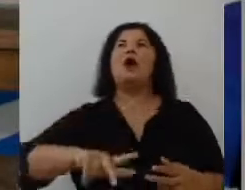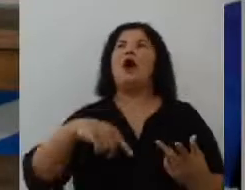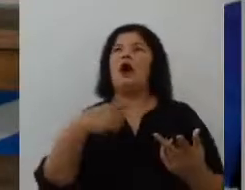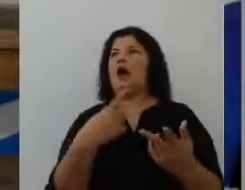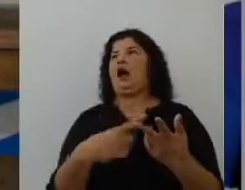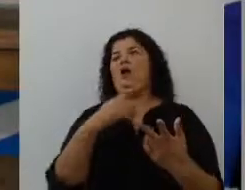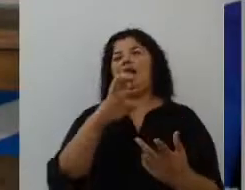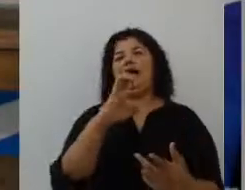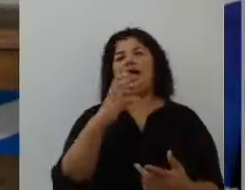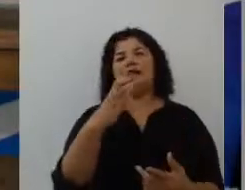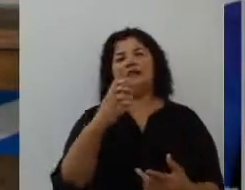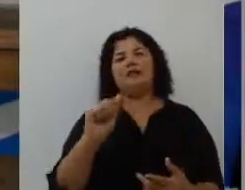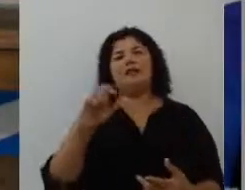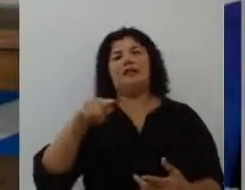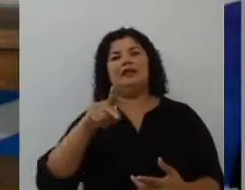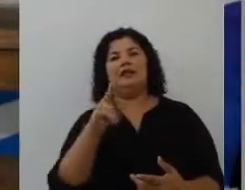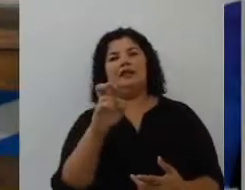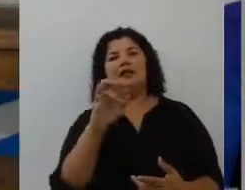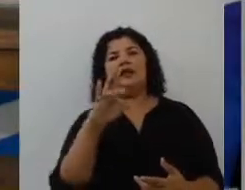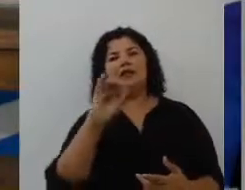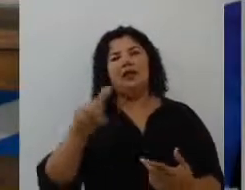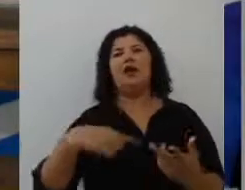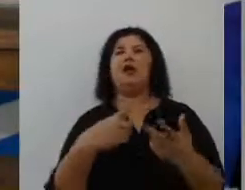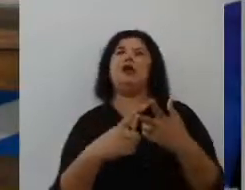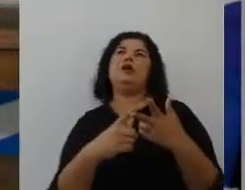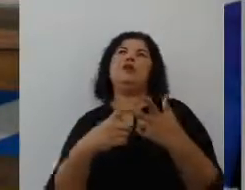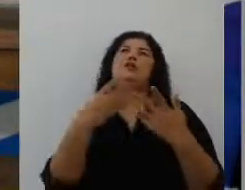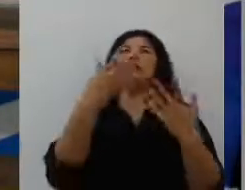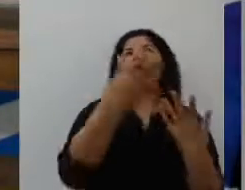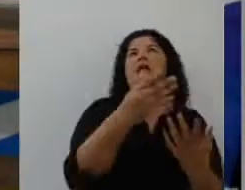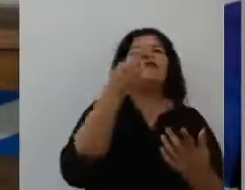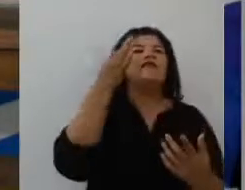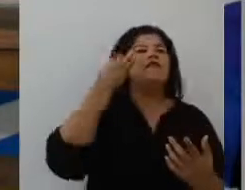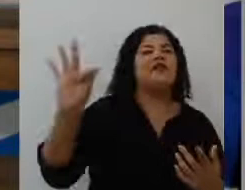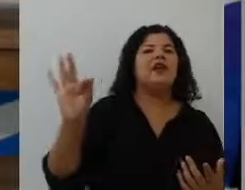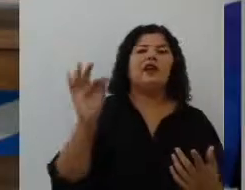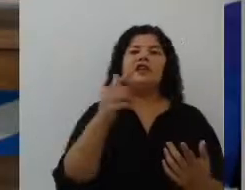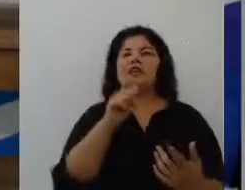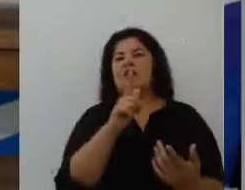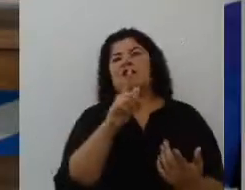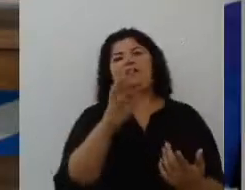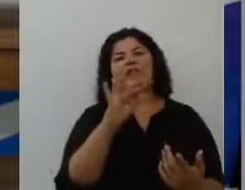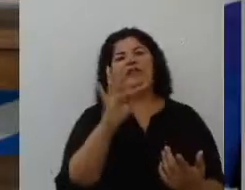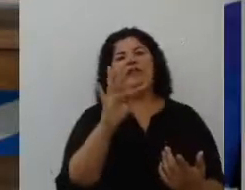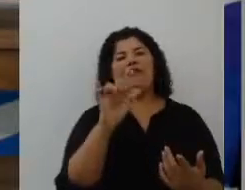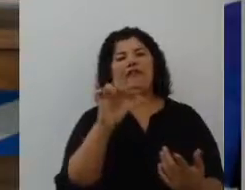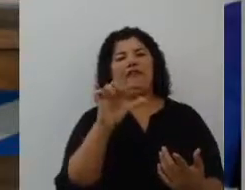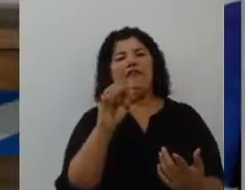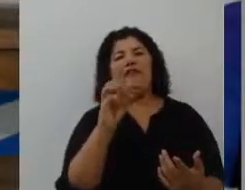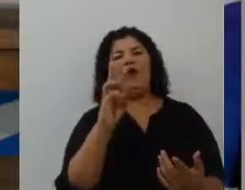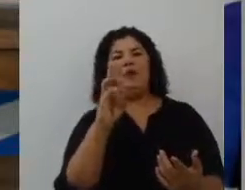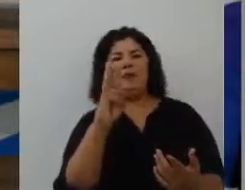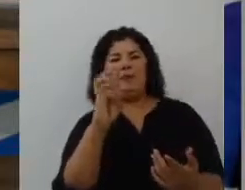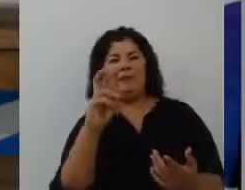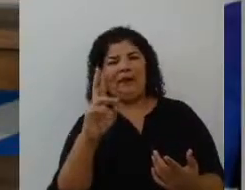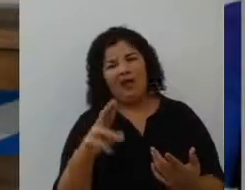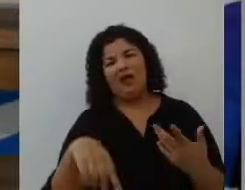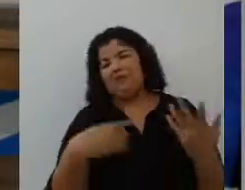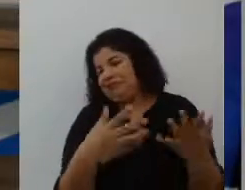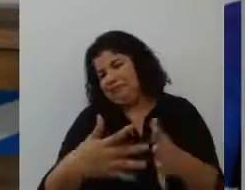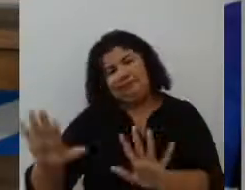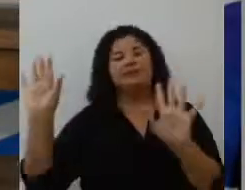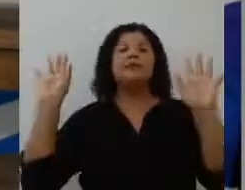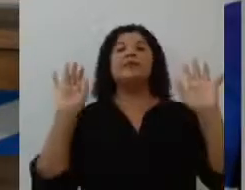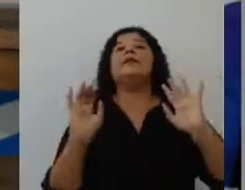Queiroz, tem o realismo na França, com Gustave Flaubert, e aí vai. Beleza? Mas olha só, então, quinhentismo, barroco